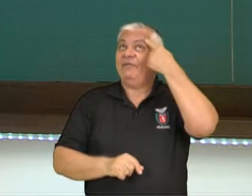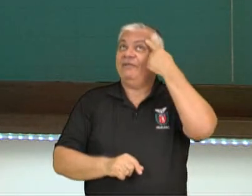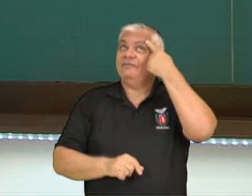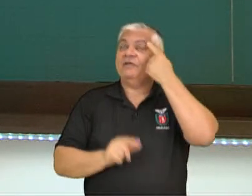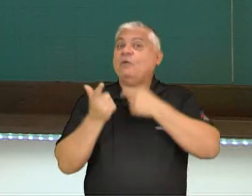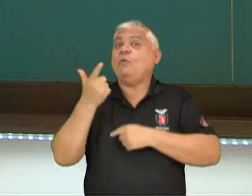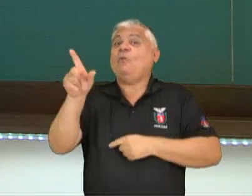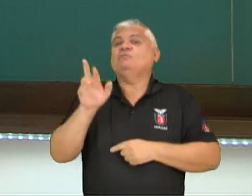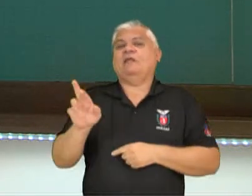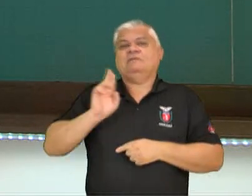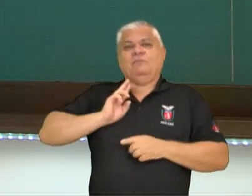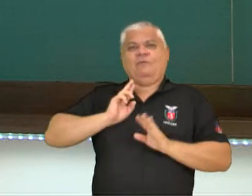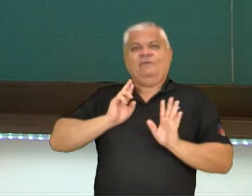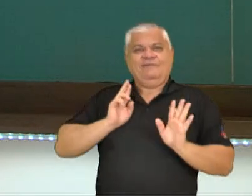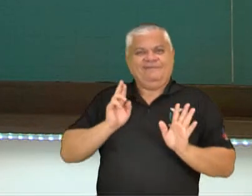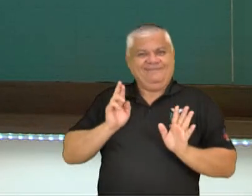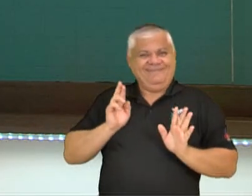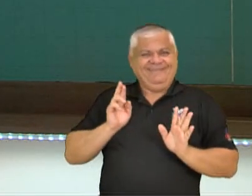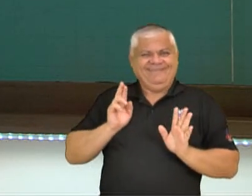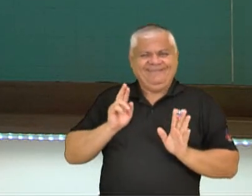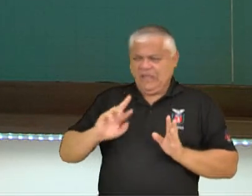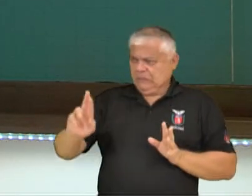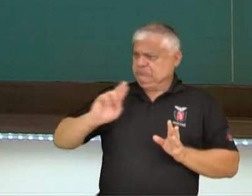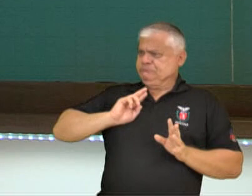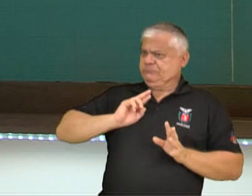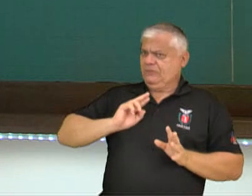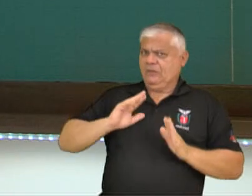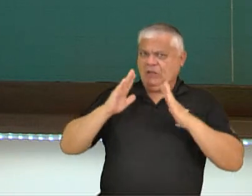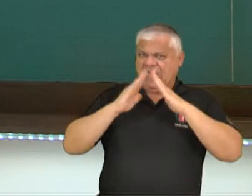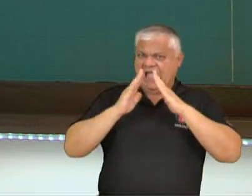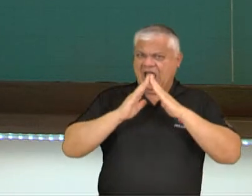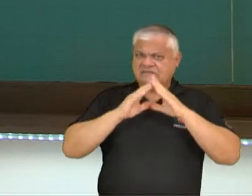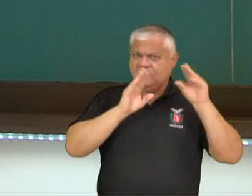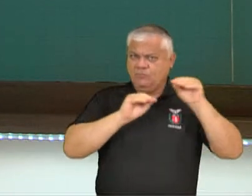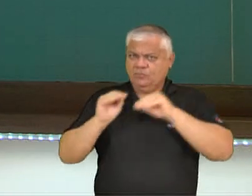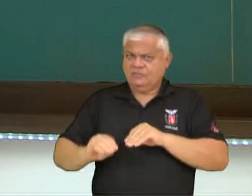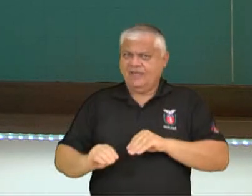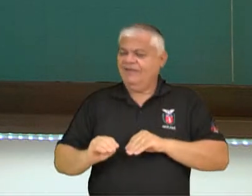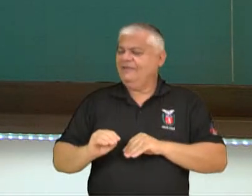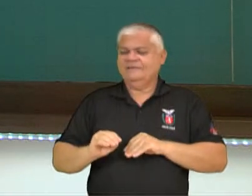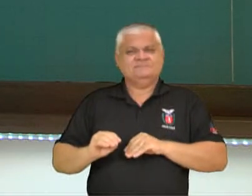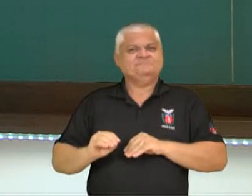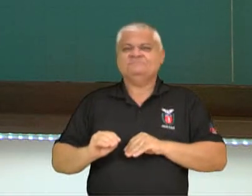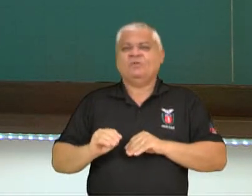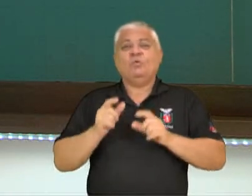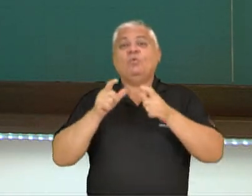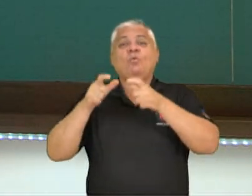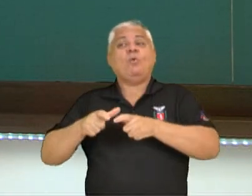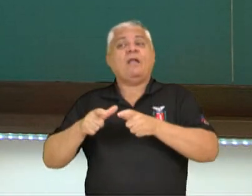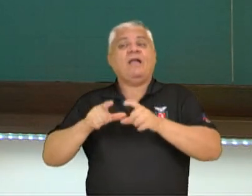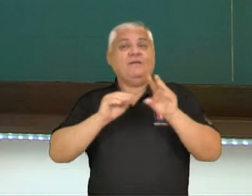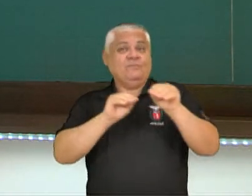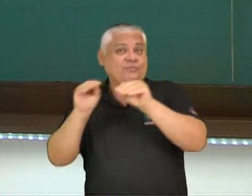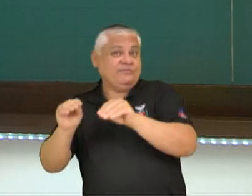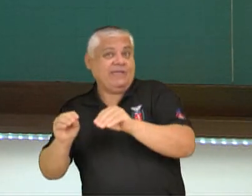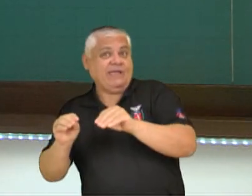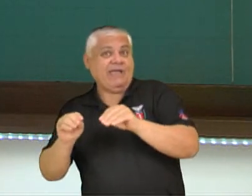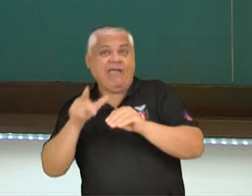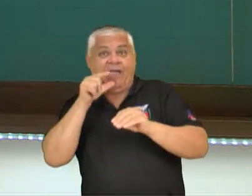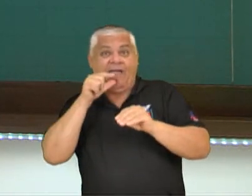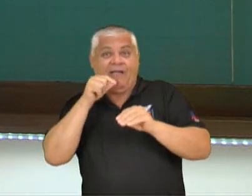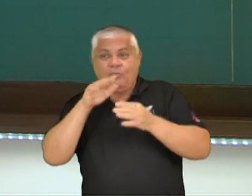outra resposta do marido, né? Vamos ter que nos mudar de casa, né? Alugar uma outra casa, num outro lugar que não tenha tanta